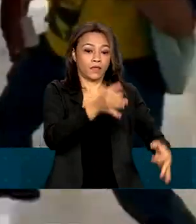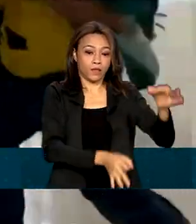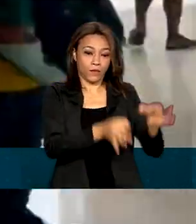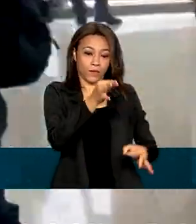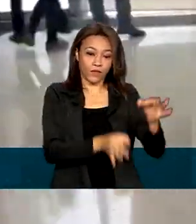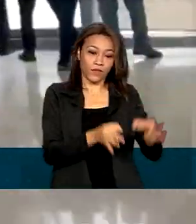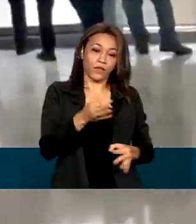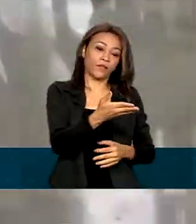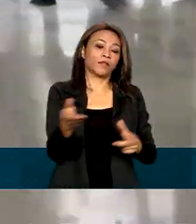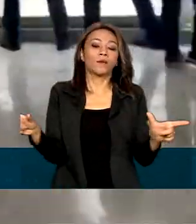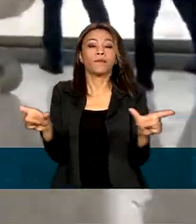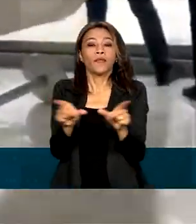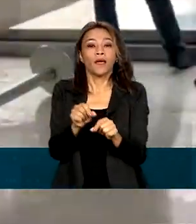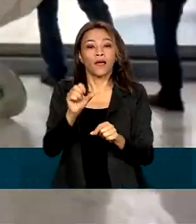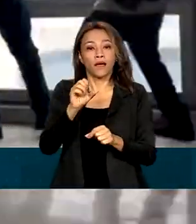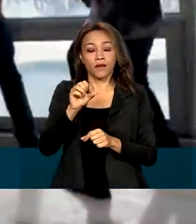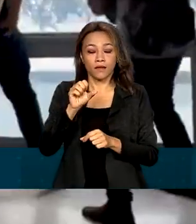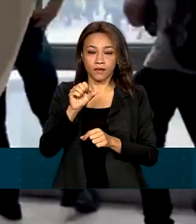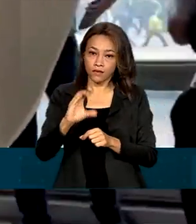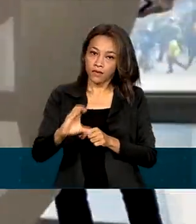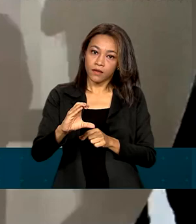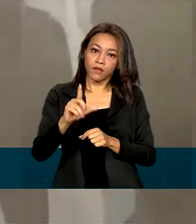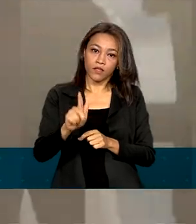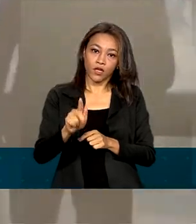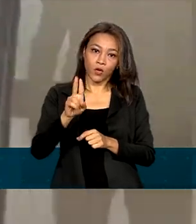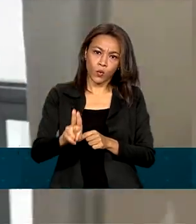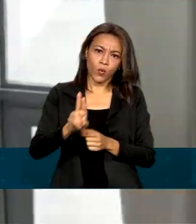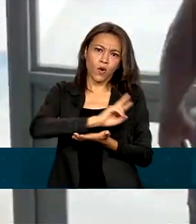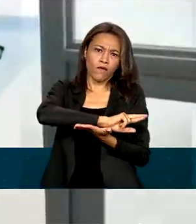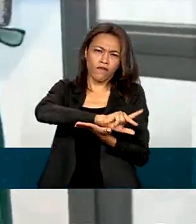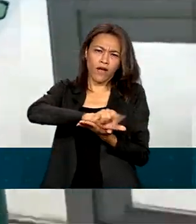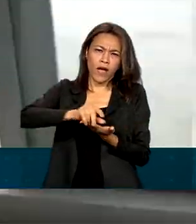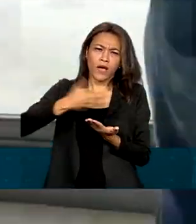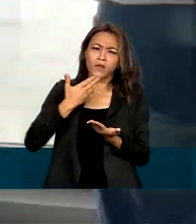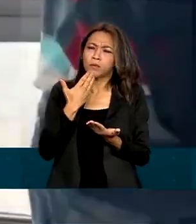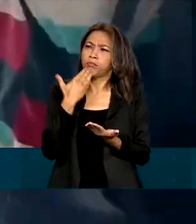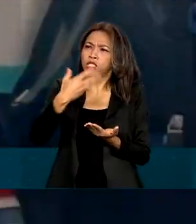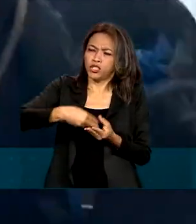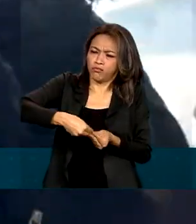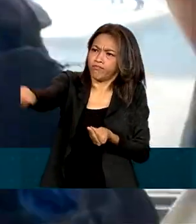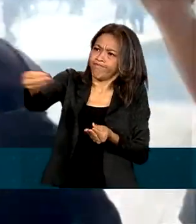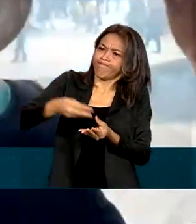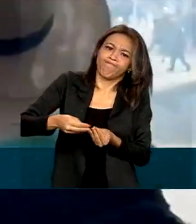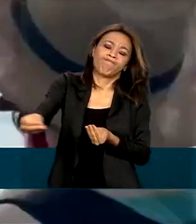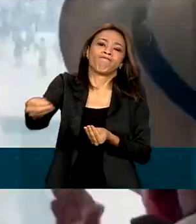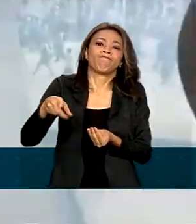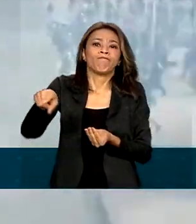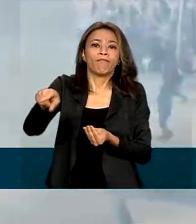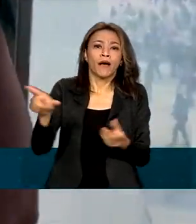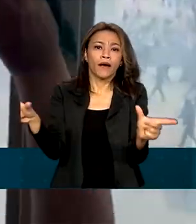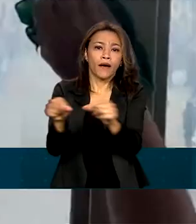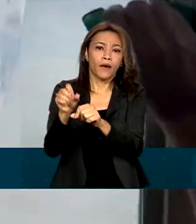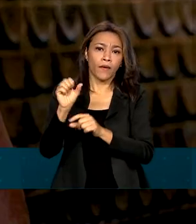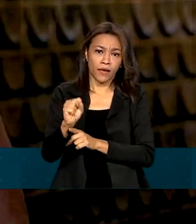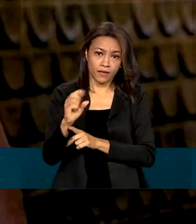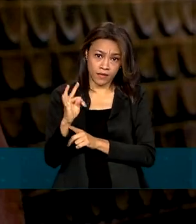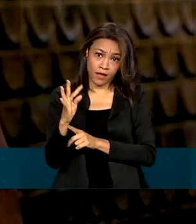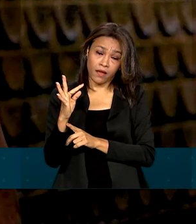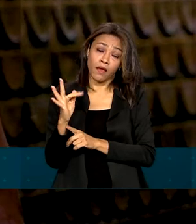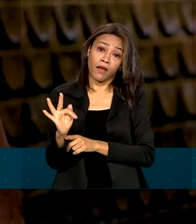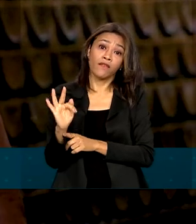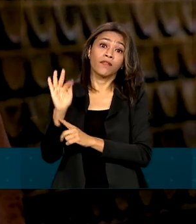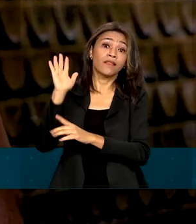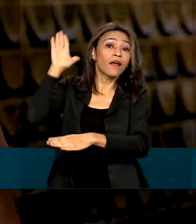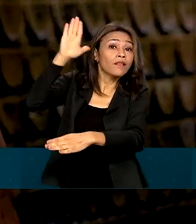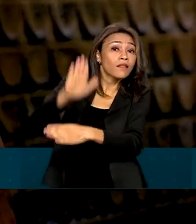Advocacia Geral da União enviou uma série de pedidos para o Supremo Tribunal Federal ainda na tarde de domingo, entre